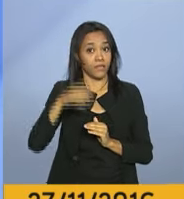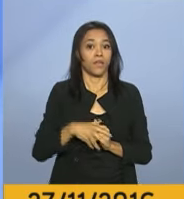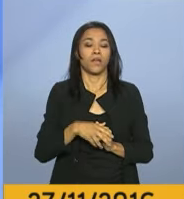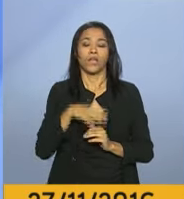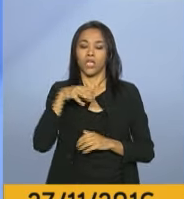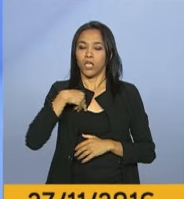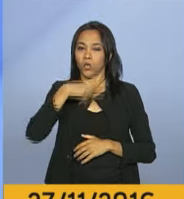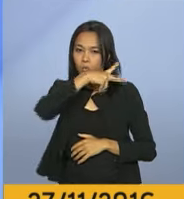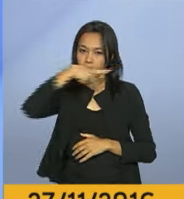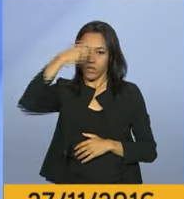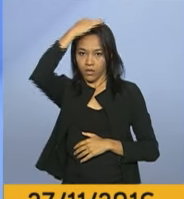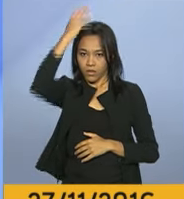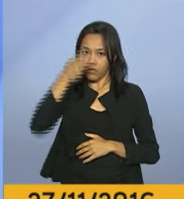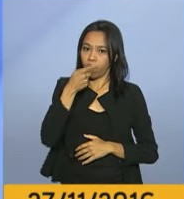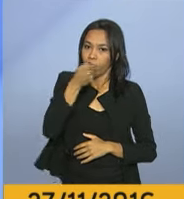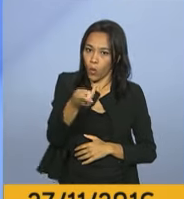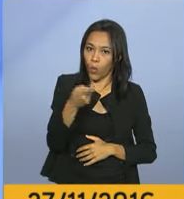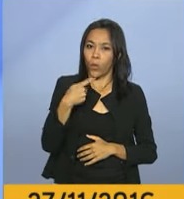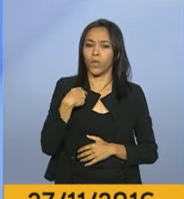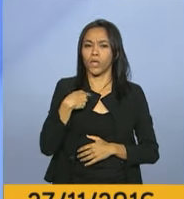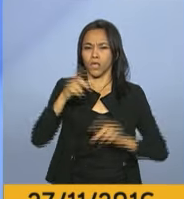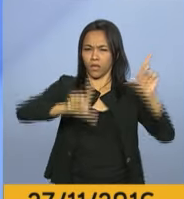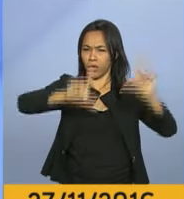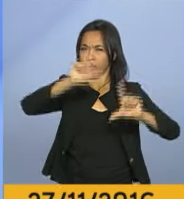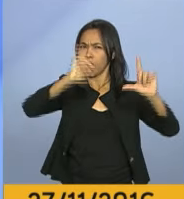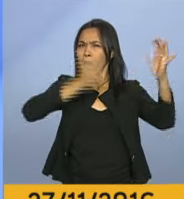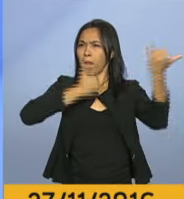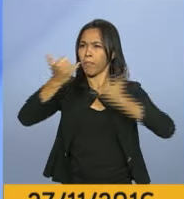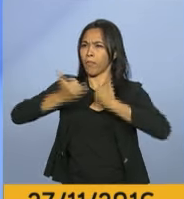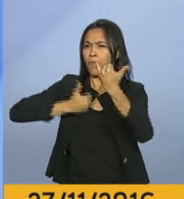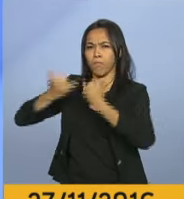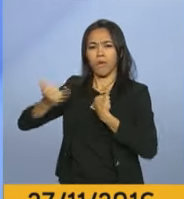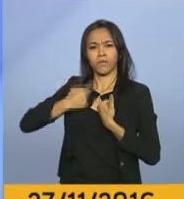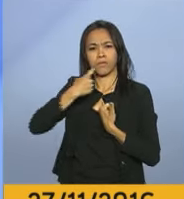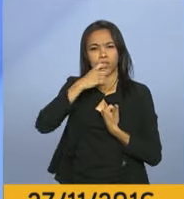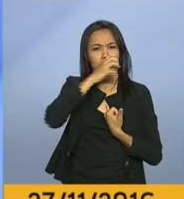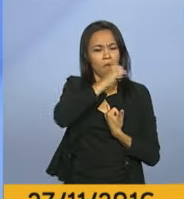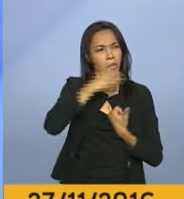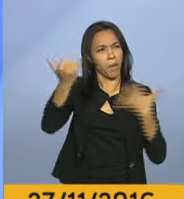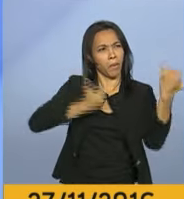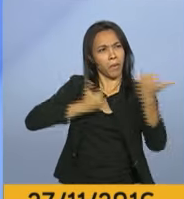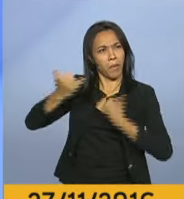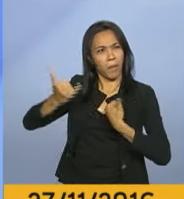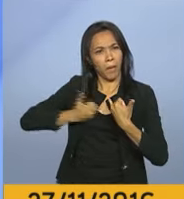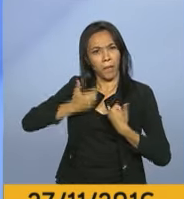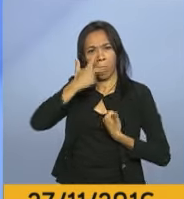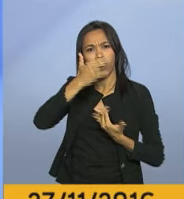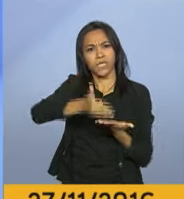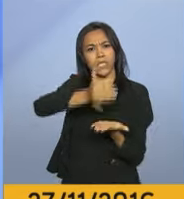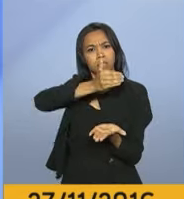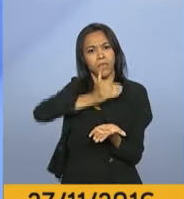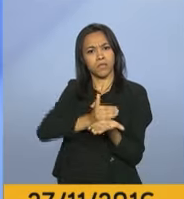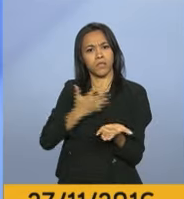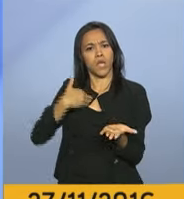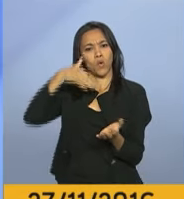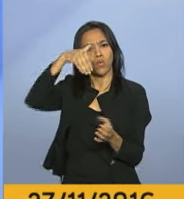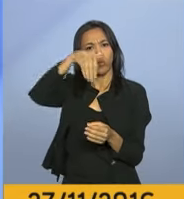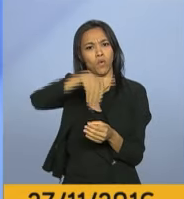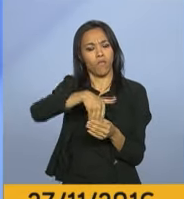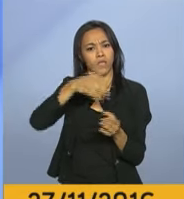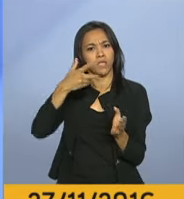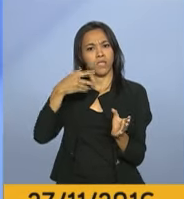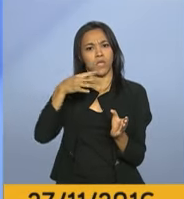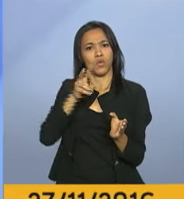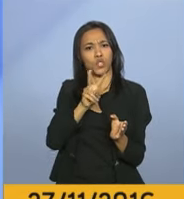colocou, essa questão que eu vi pela imprensa na sexta e no sábado, né, de uma antecipação de uma informação, de um veto, de uma emenda que não